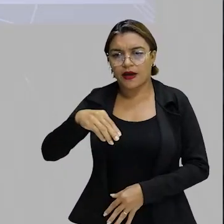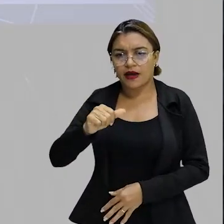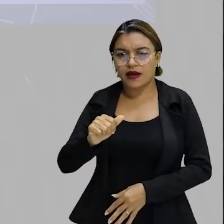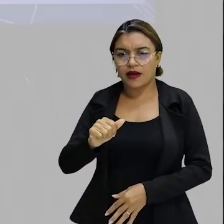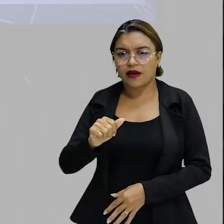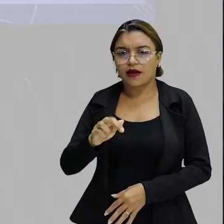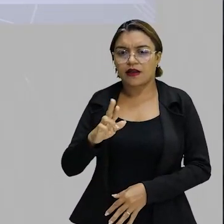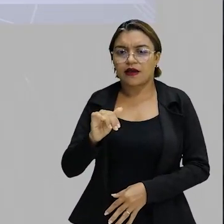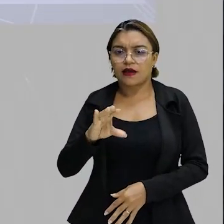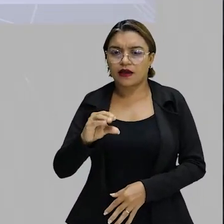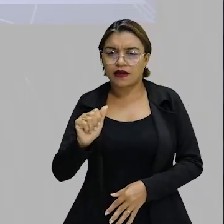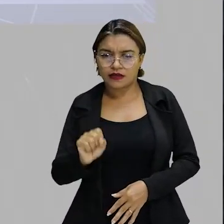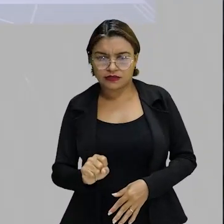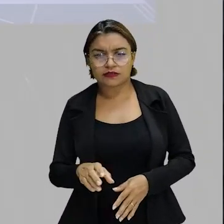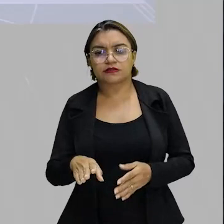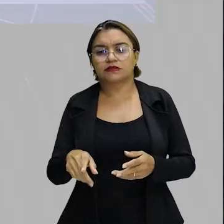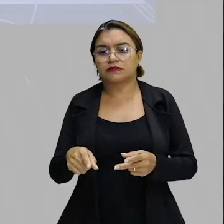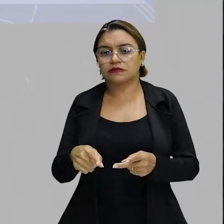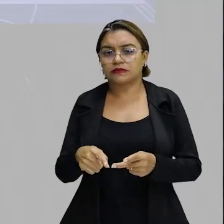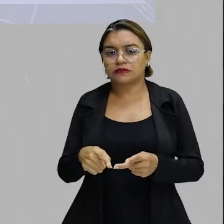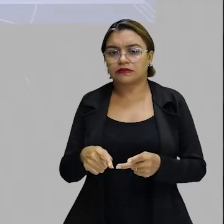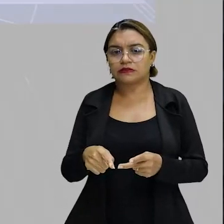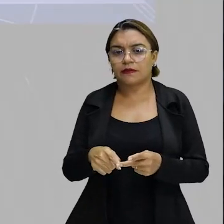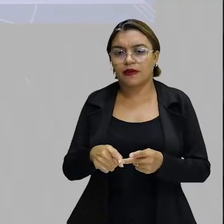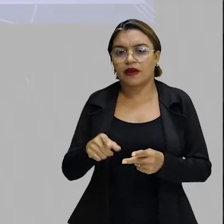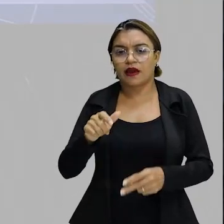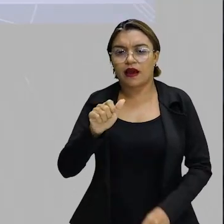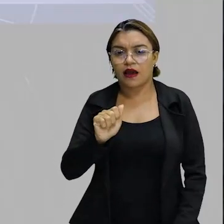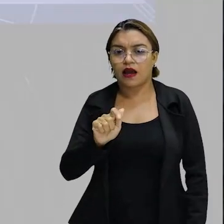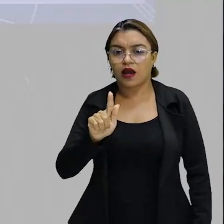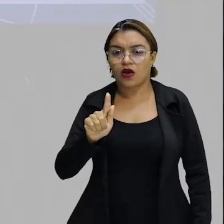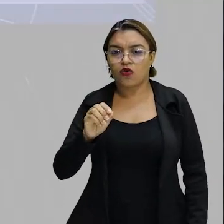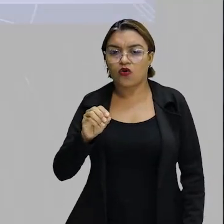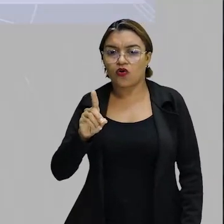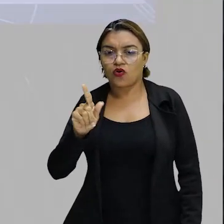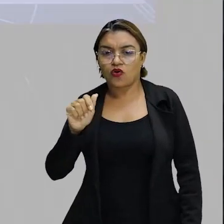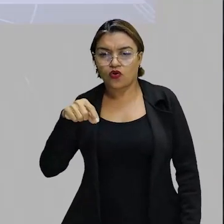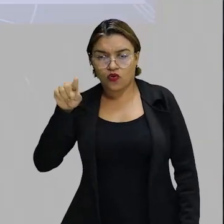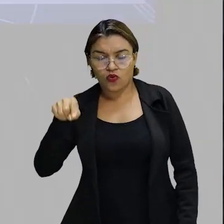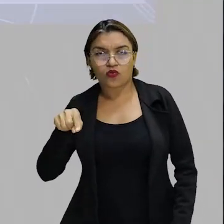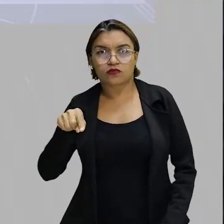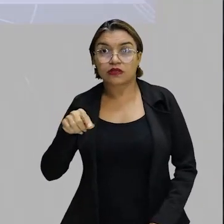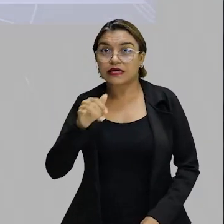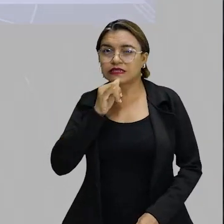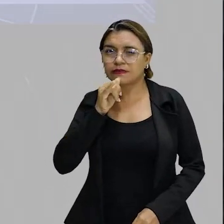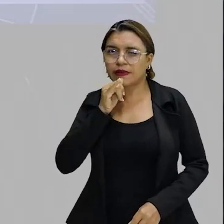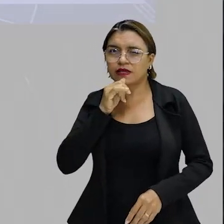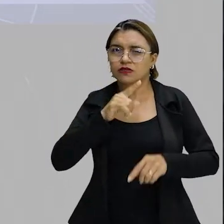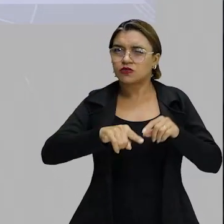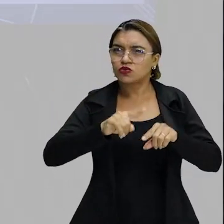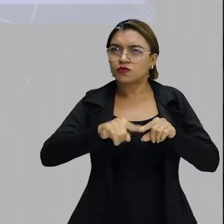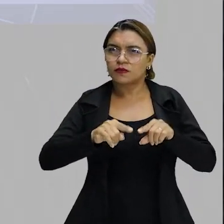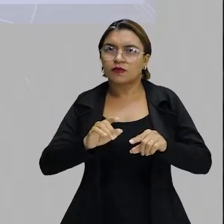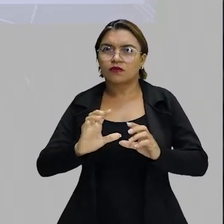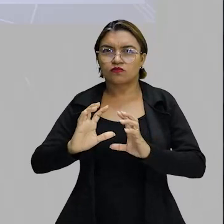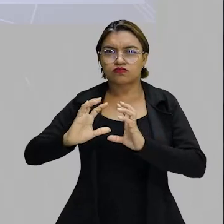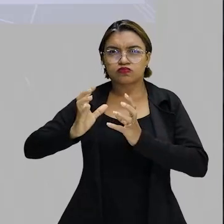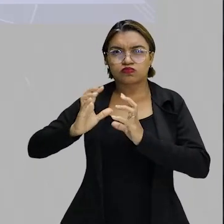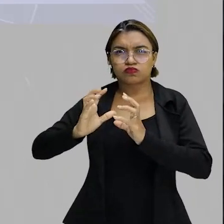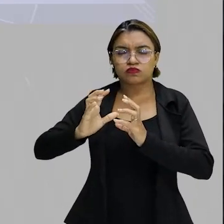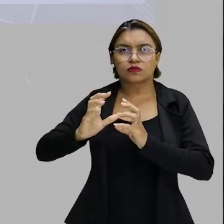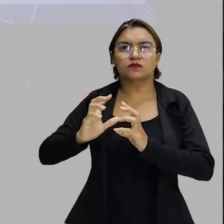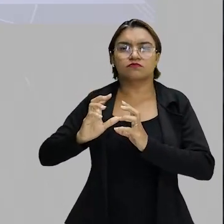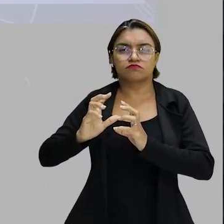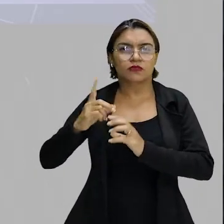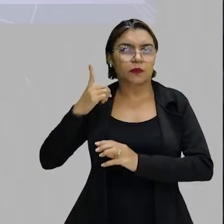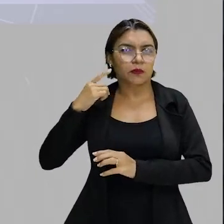no maracá, é um instrumento onde vai se balançando, vai fazendo um barulho